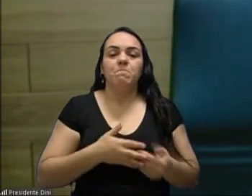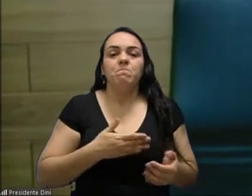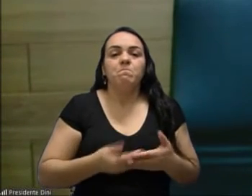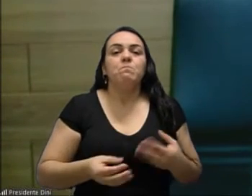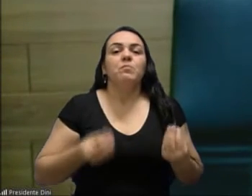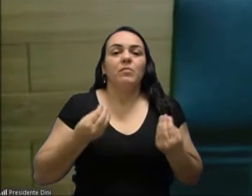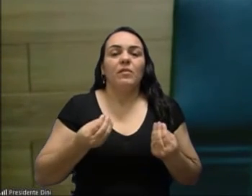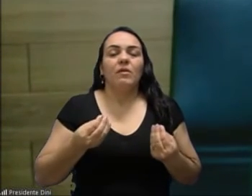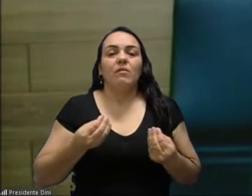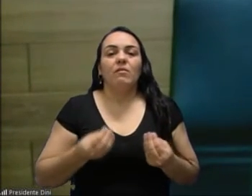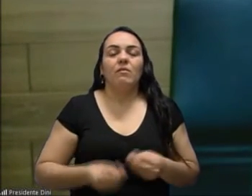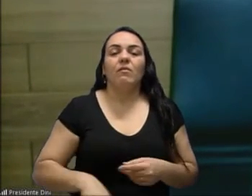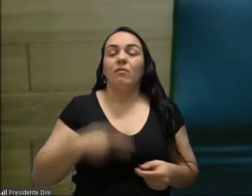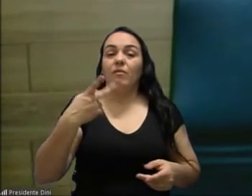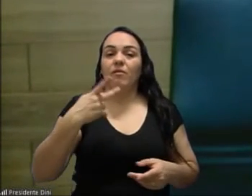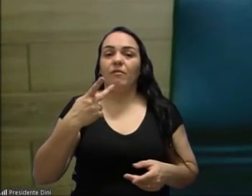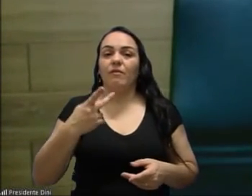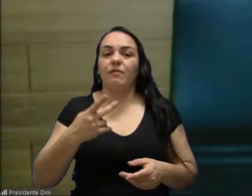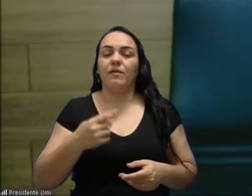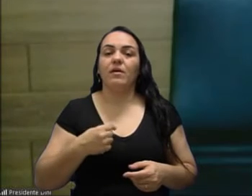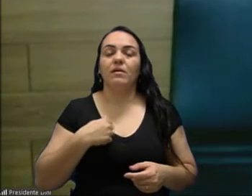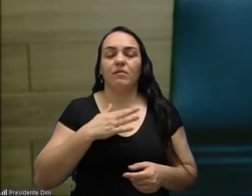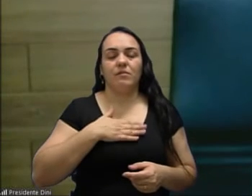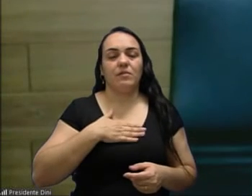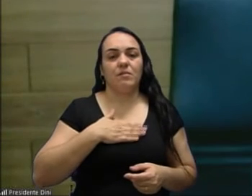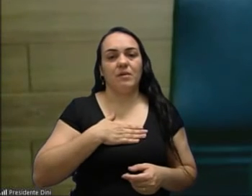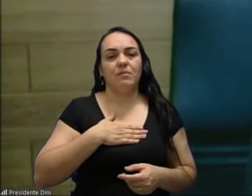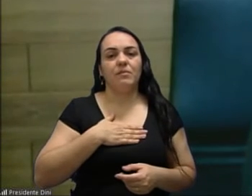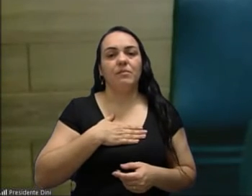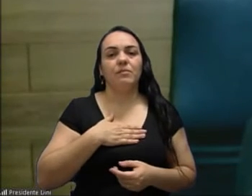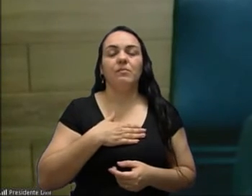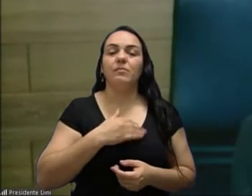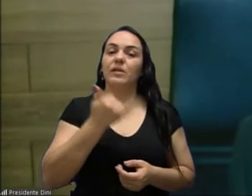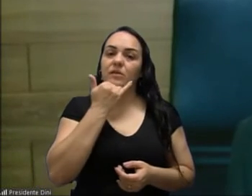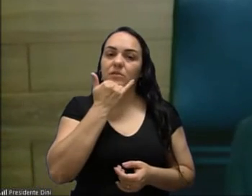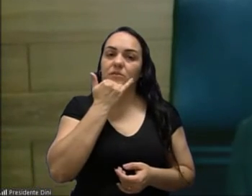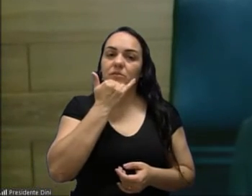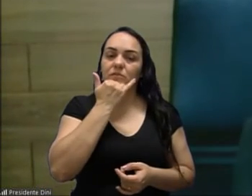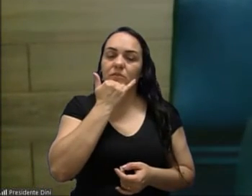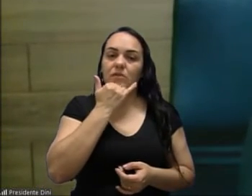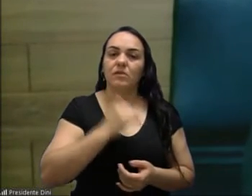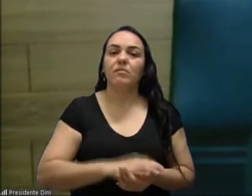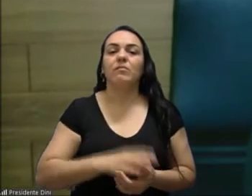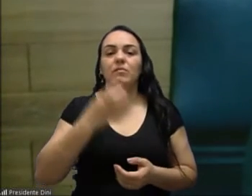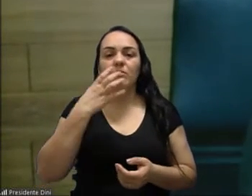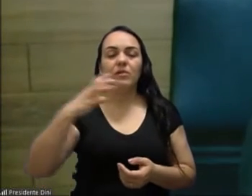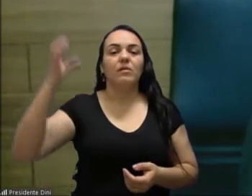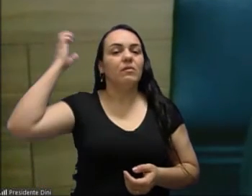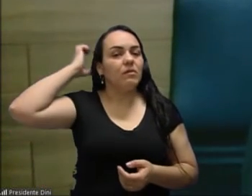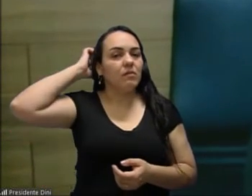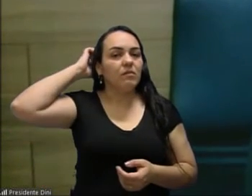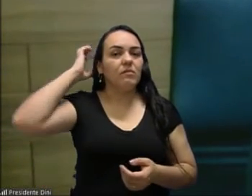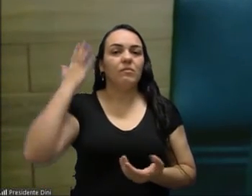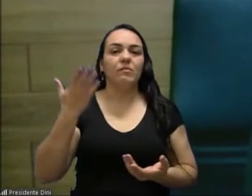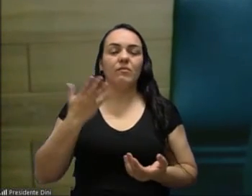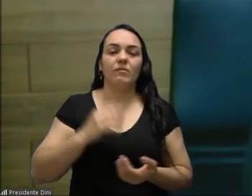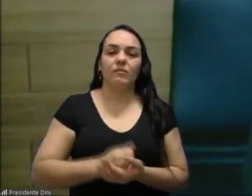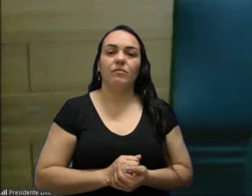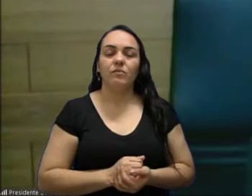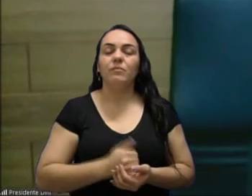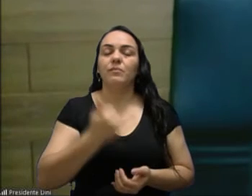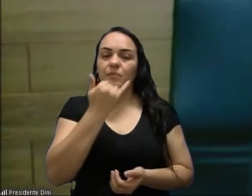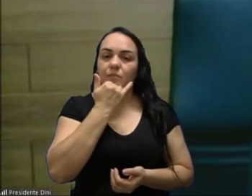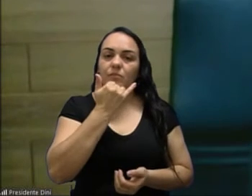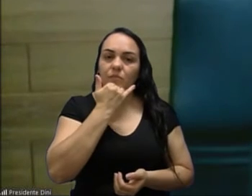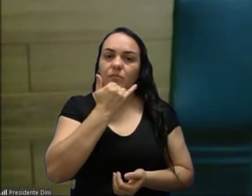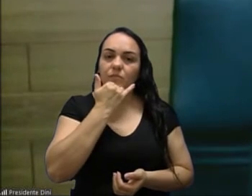excesso que tivemos da minha que tivemos da minha parte então vereador Pericles minhas